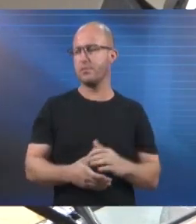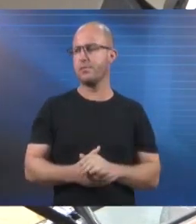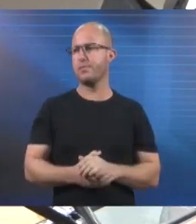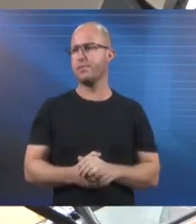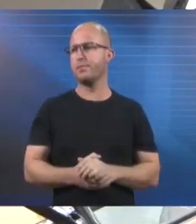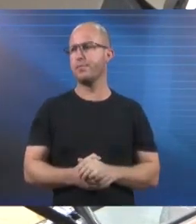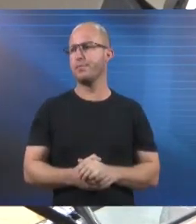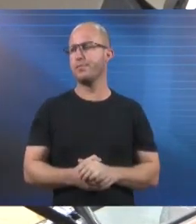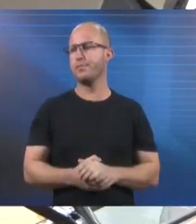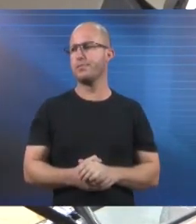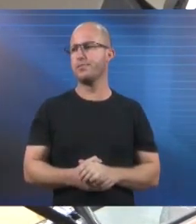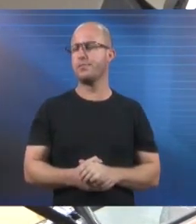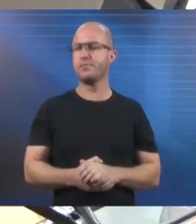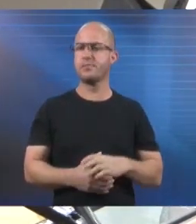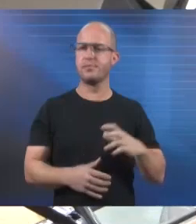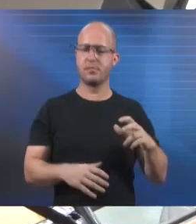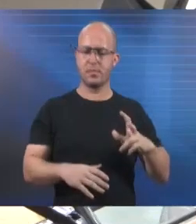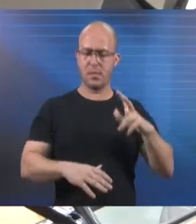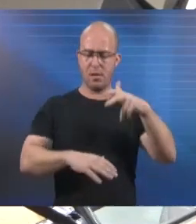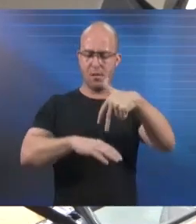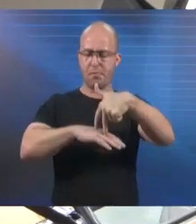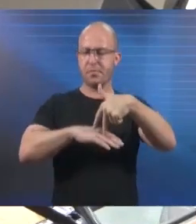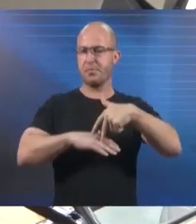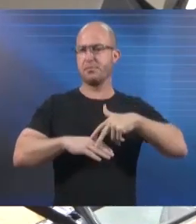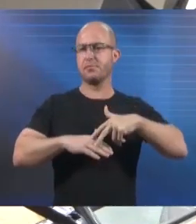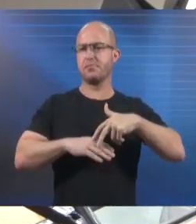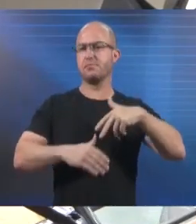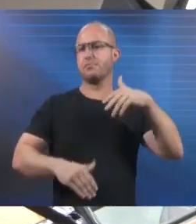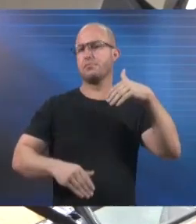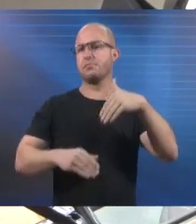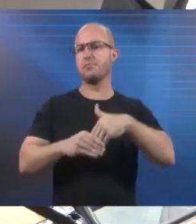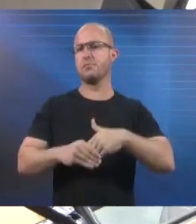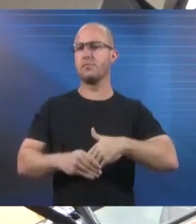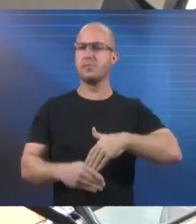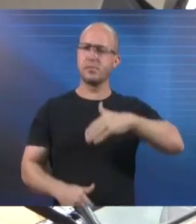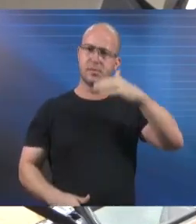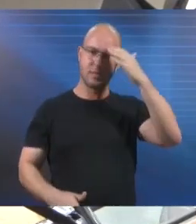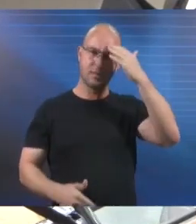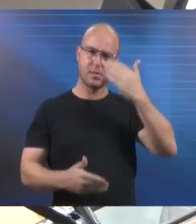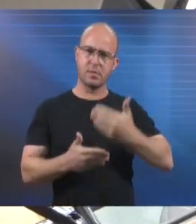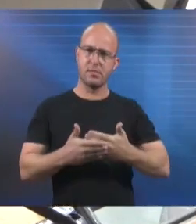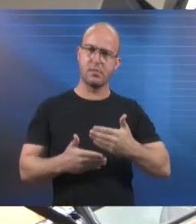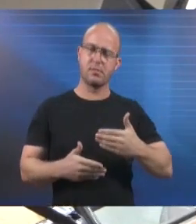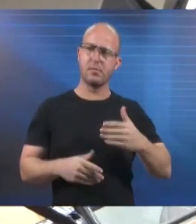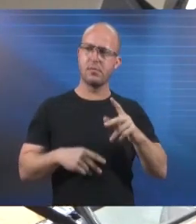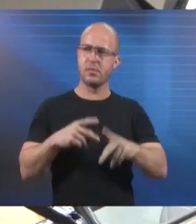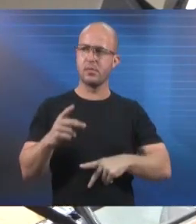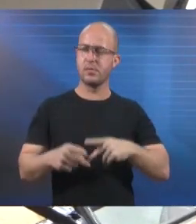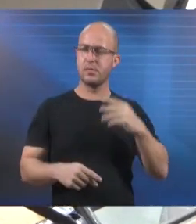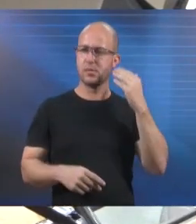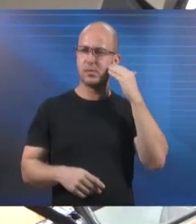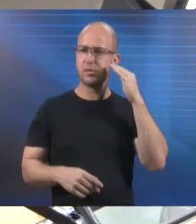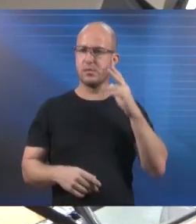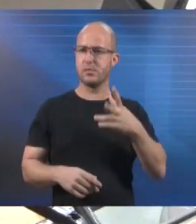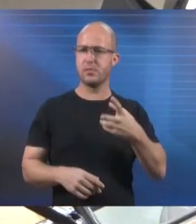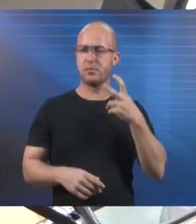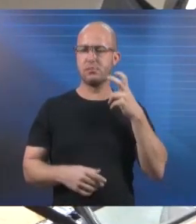um um palanque eleitoral e eu acho que a população de bom senso já percebeu